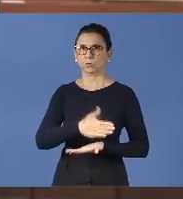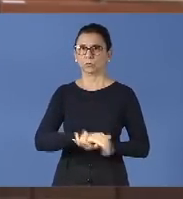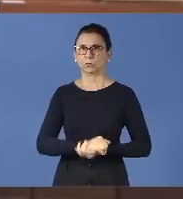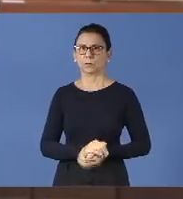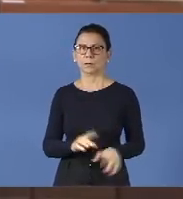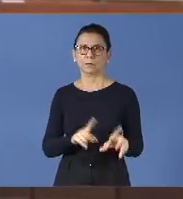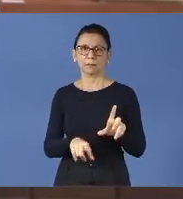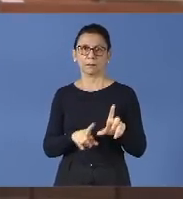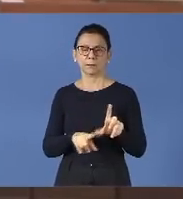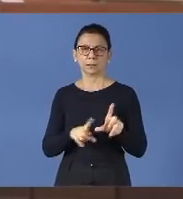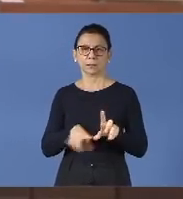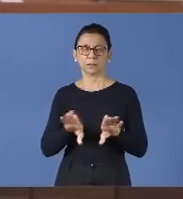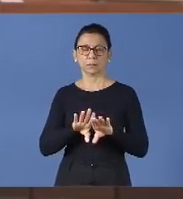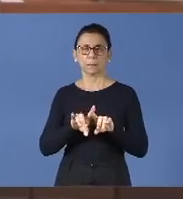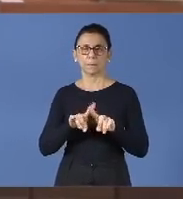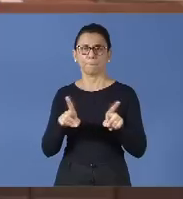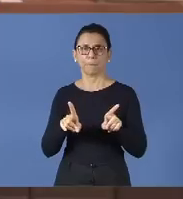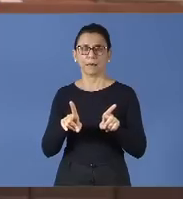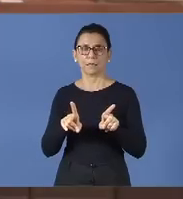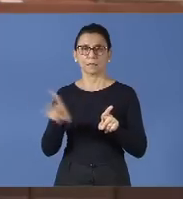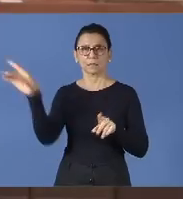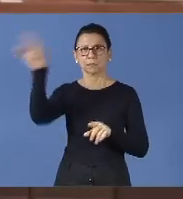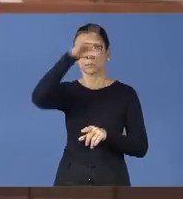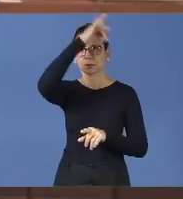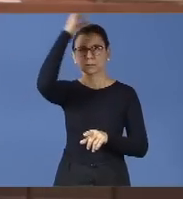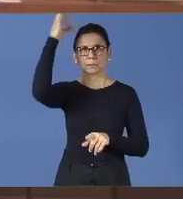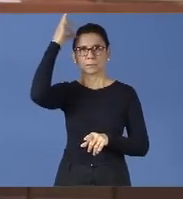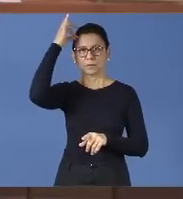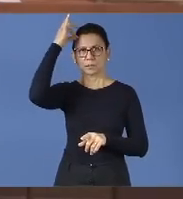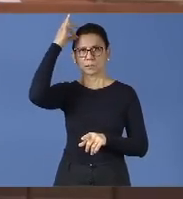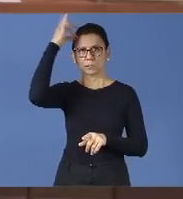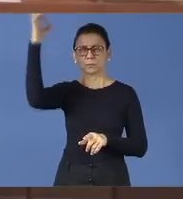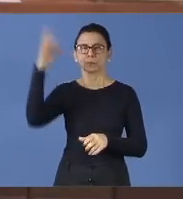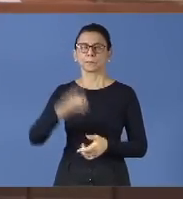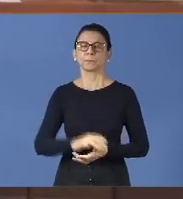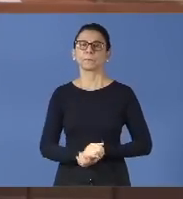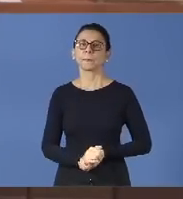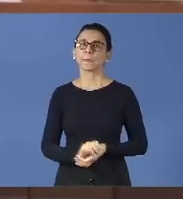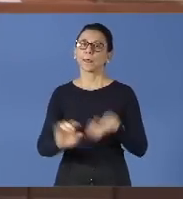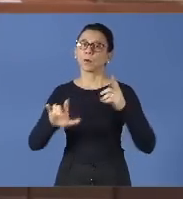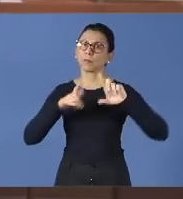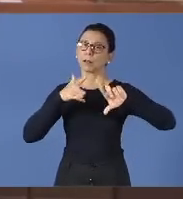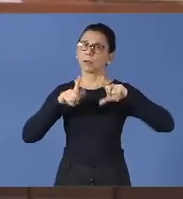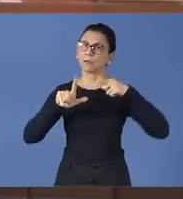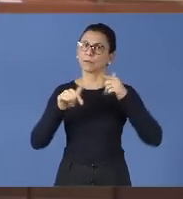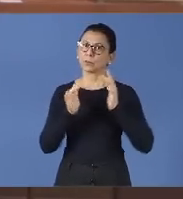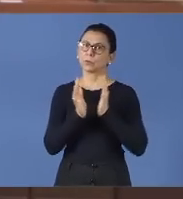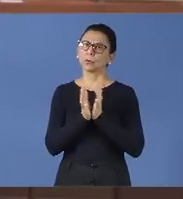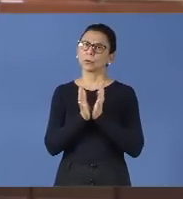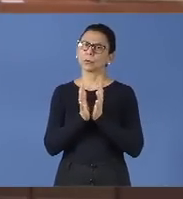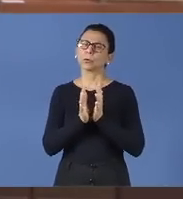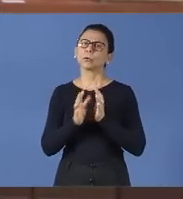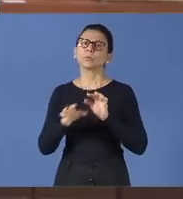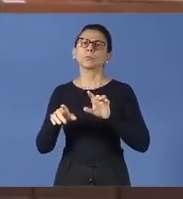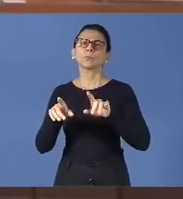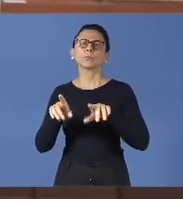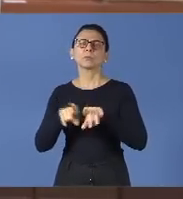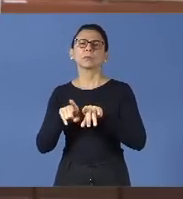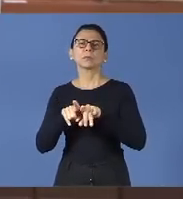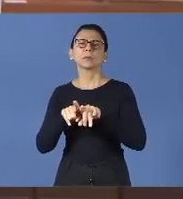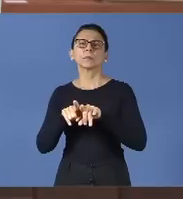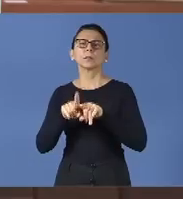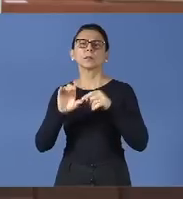letra mata, mas o Espírito vivifica. Isso é levita. A restauração está aí também. Nós não podemos abrir mão disso aí. E os cantores, isso que Jesus te falou aqui